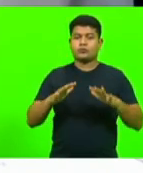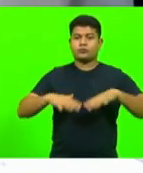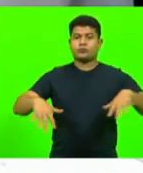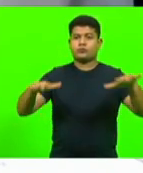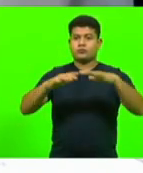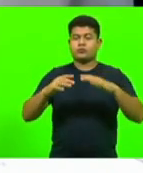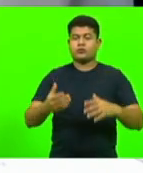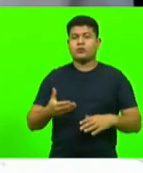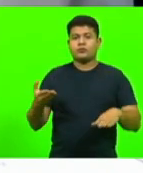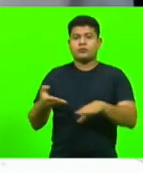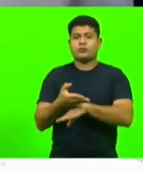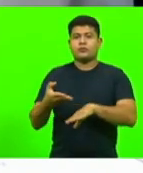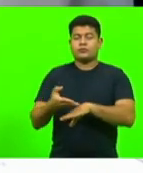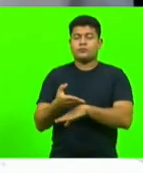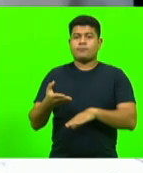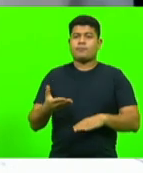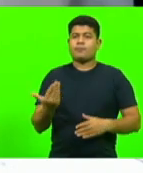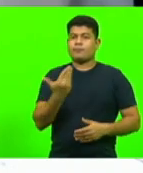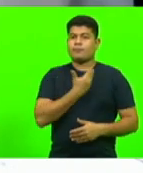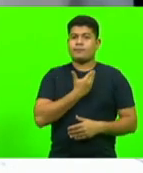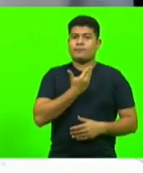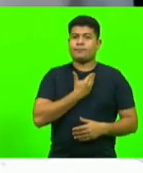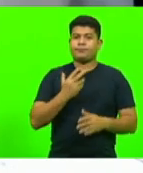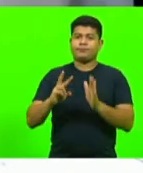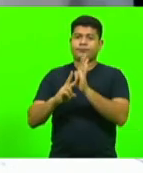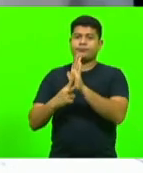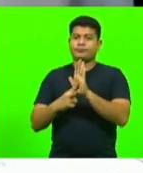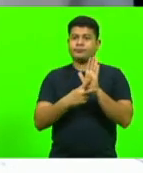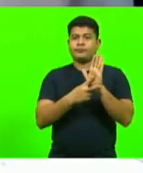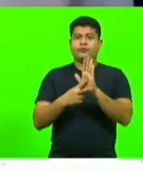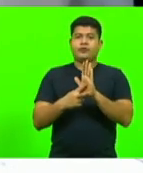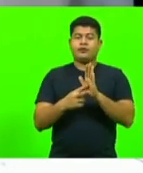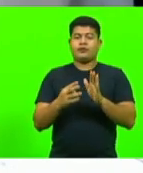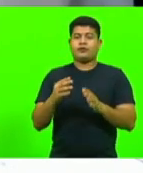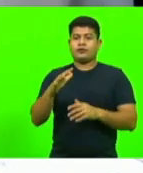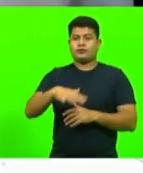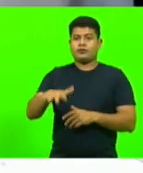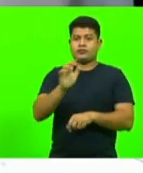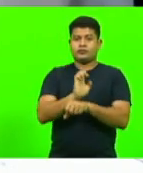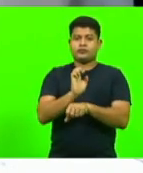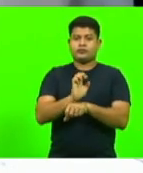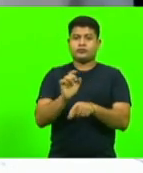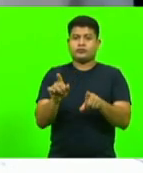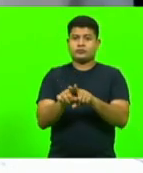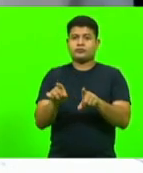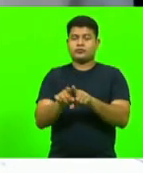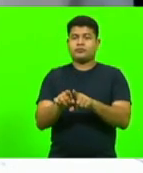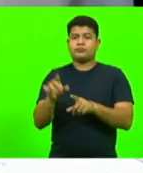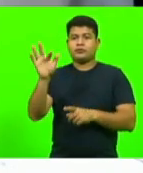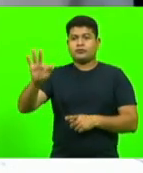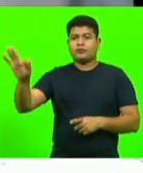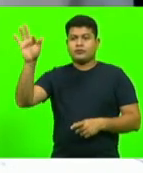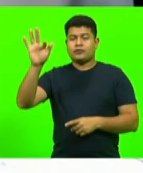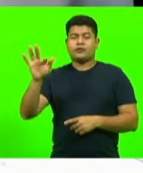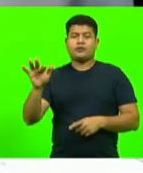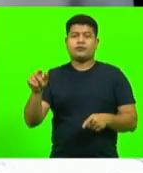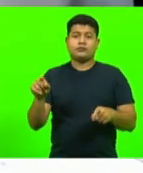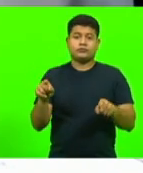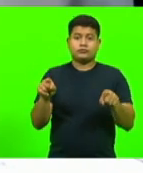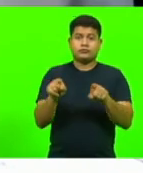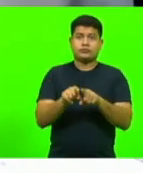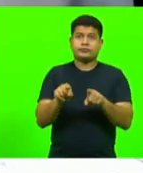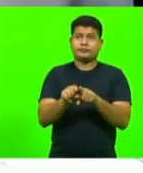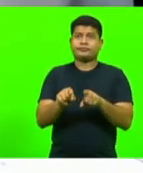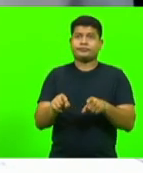todos os participantes aqui os colegas sindicato Sair da rede estadual Sindicato da esfera Federal e também é